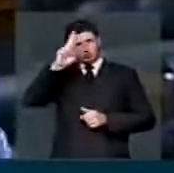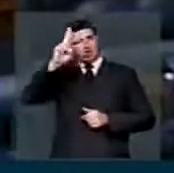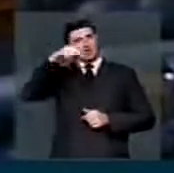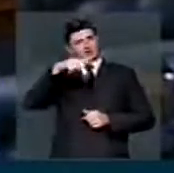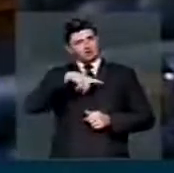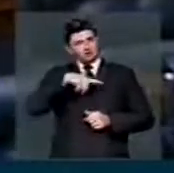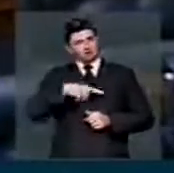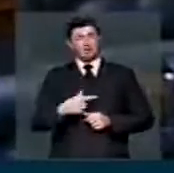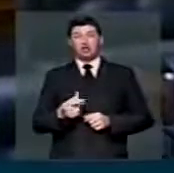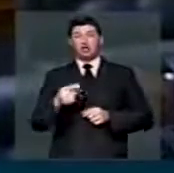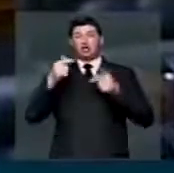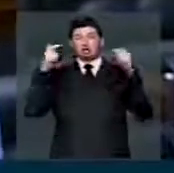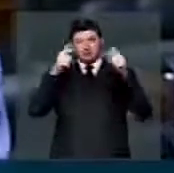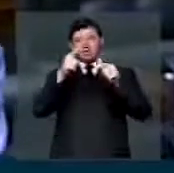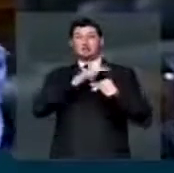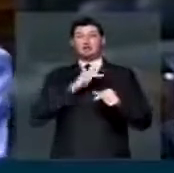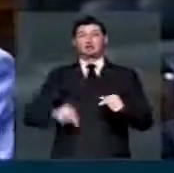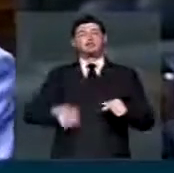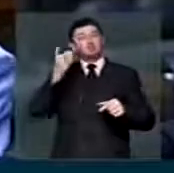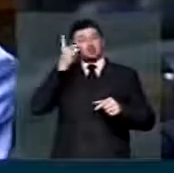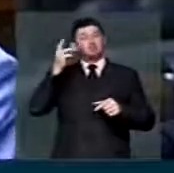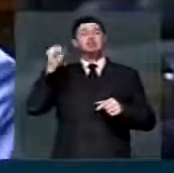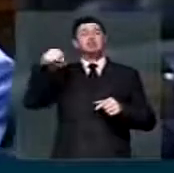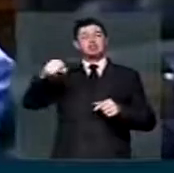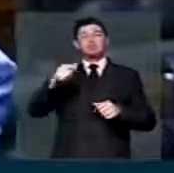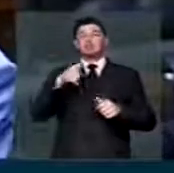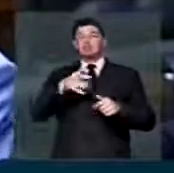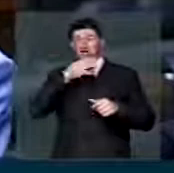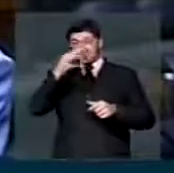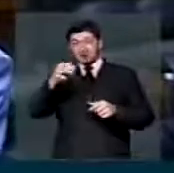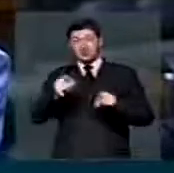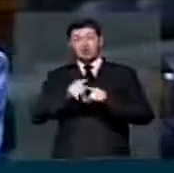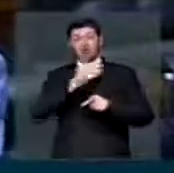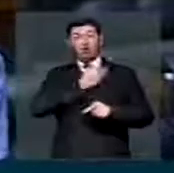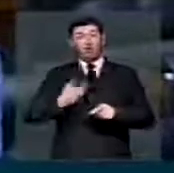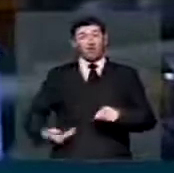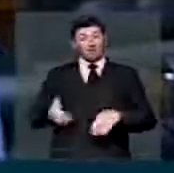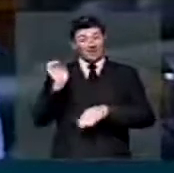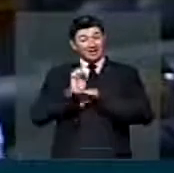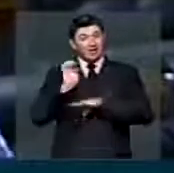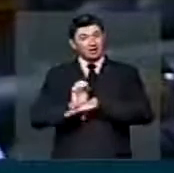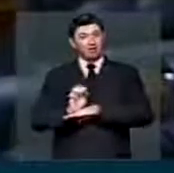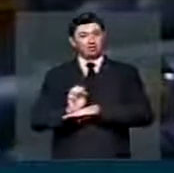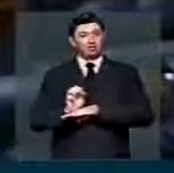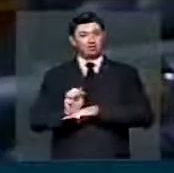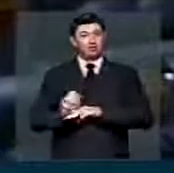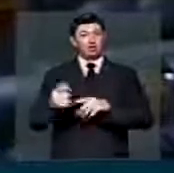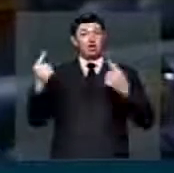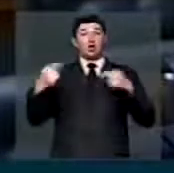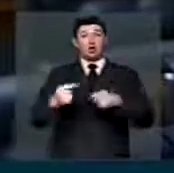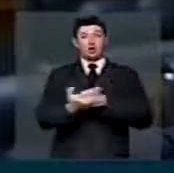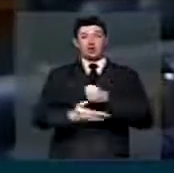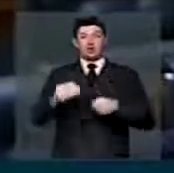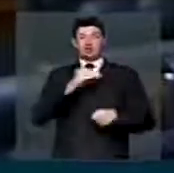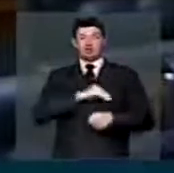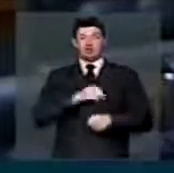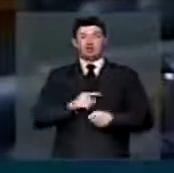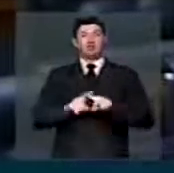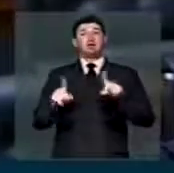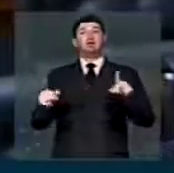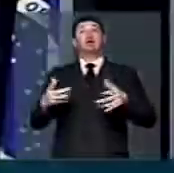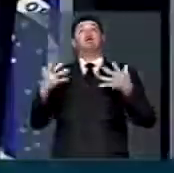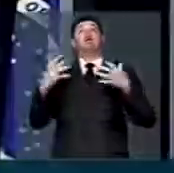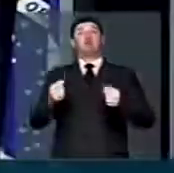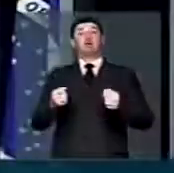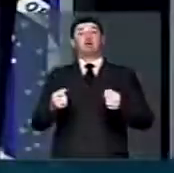razão de criticar a presidenta Dilma, tem que estender a crítica aos governadores de estado que são contra o piso, mas vamos